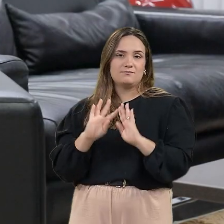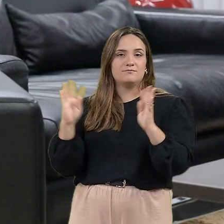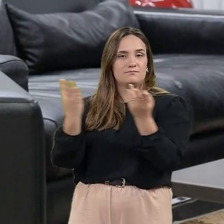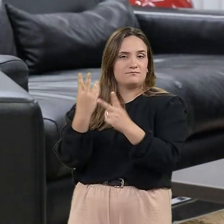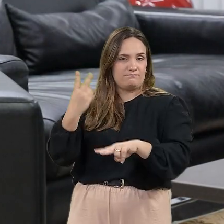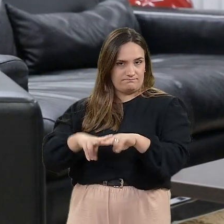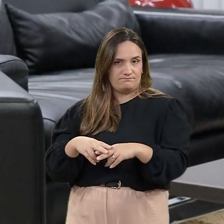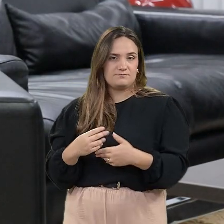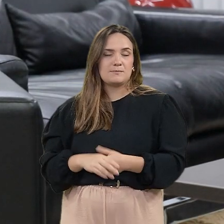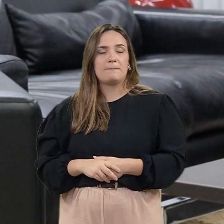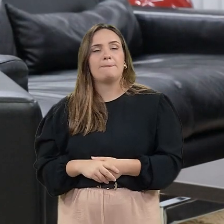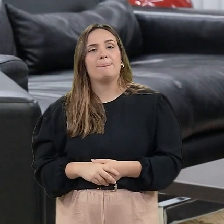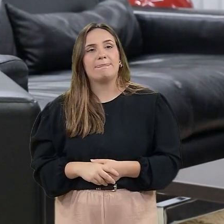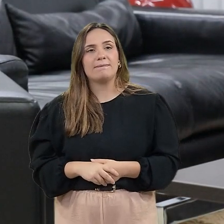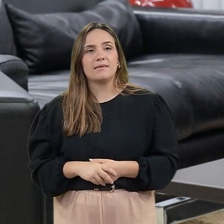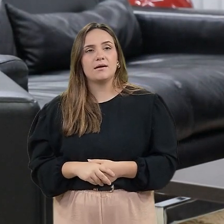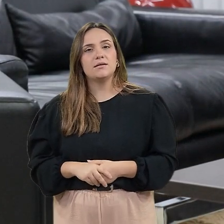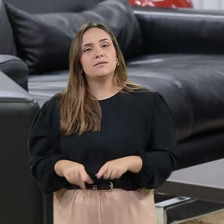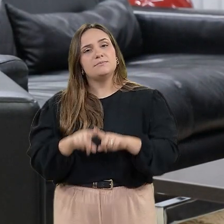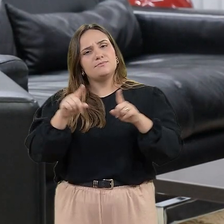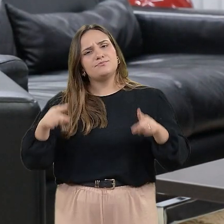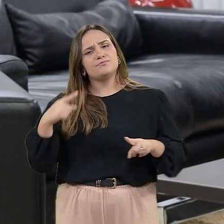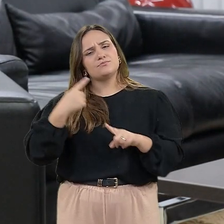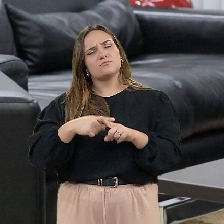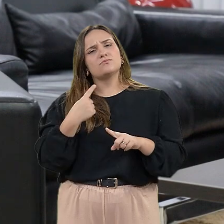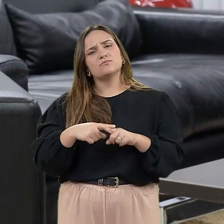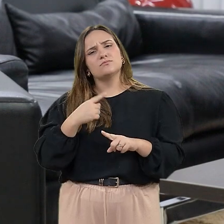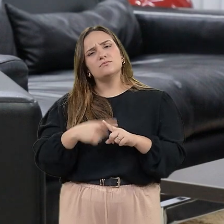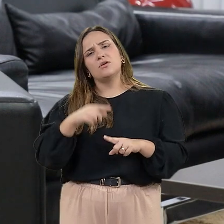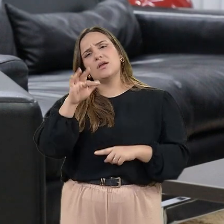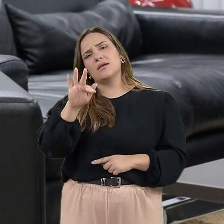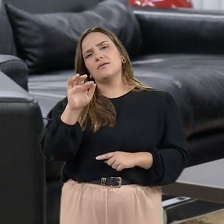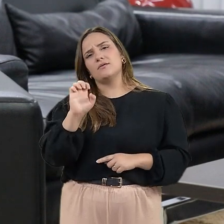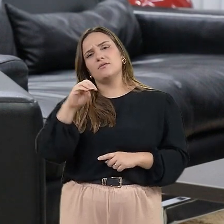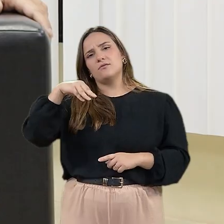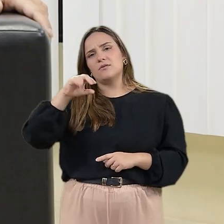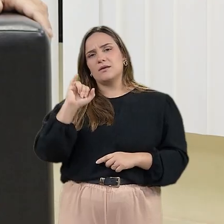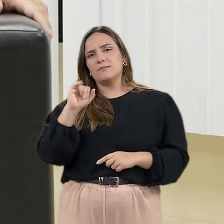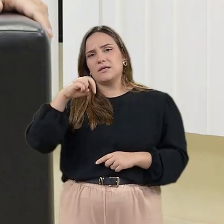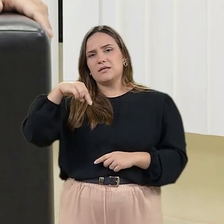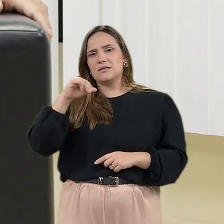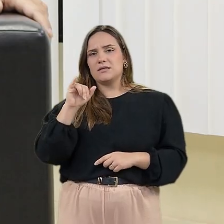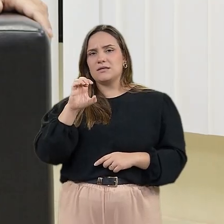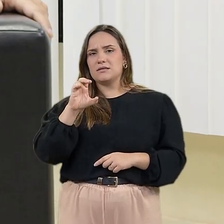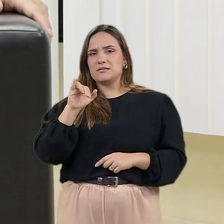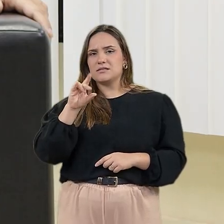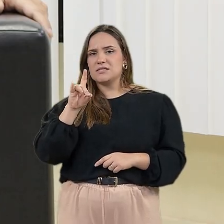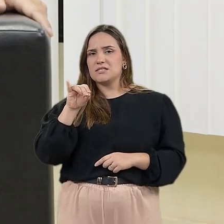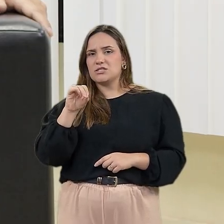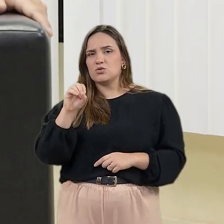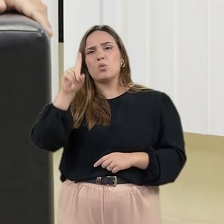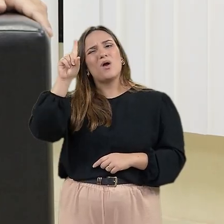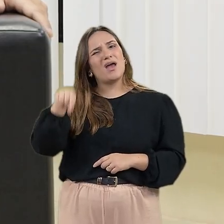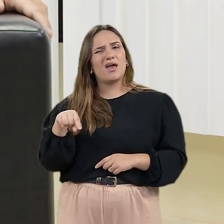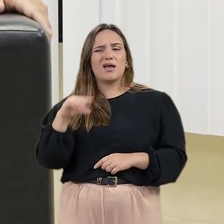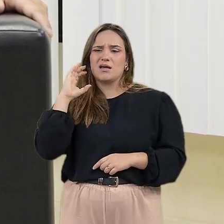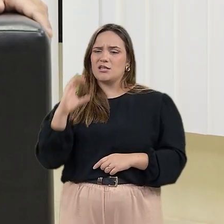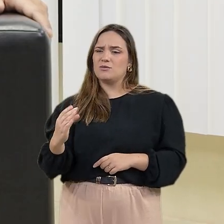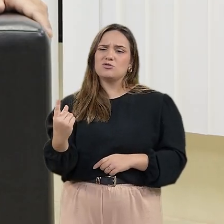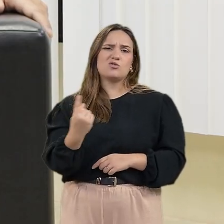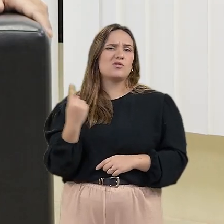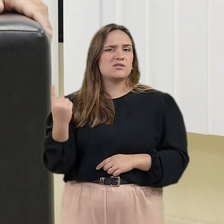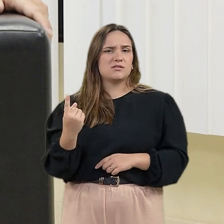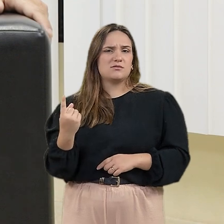que, então, o feminicídio ele deve ser considerado crime autônomo? Diante desse aumento,